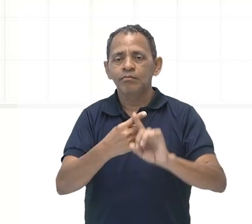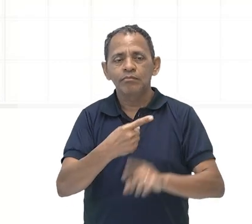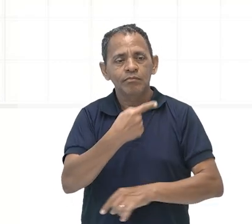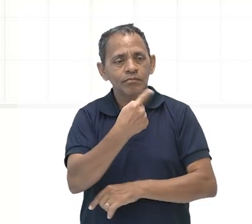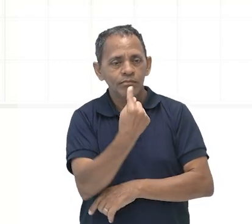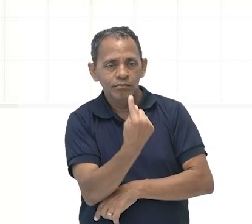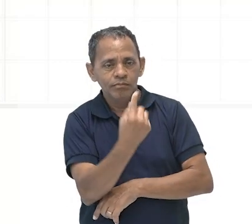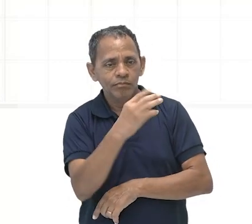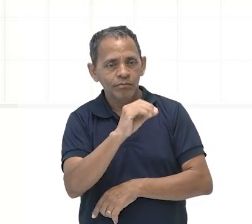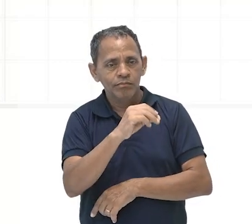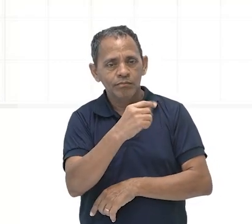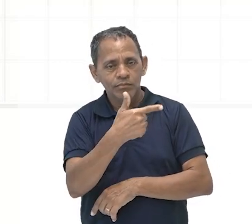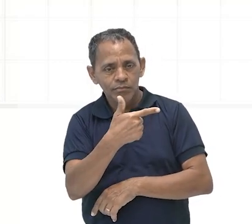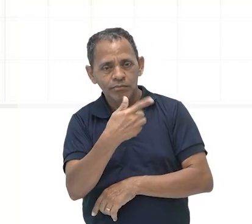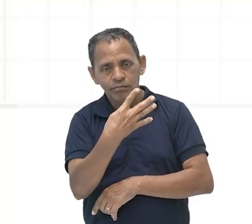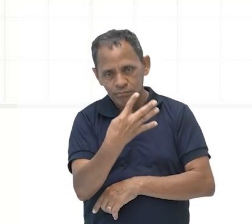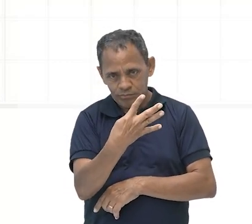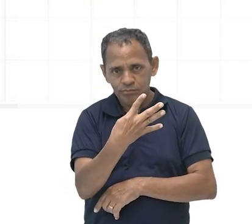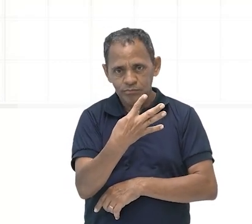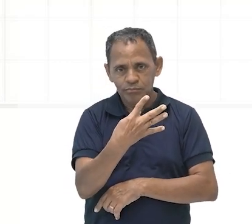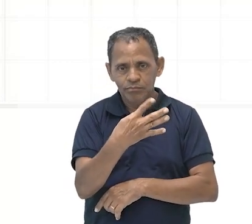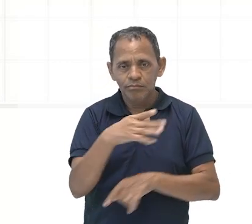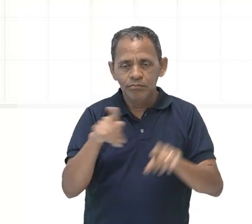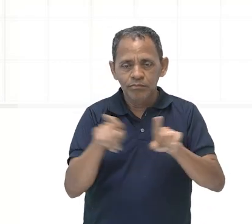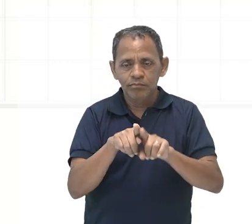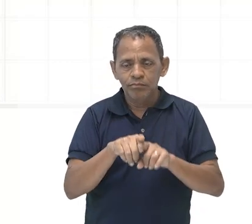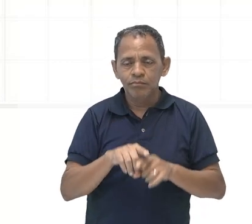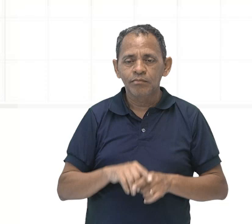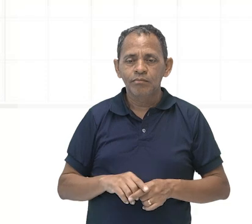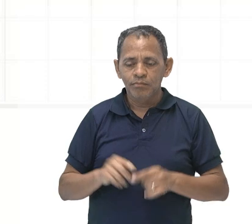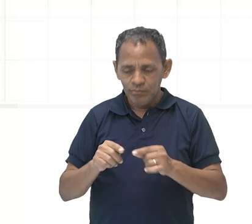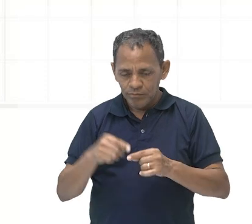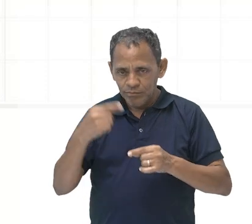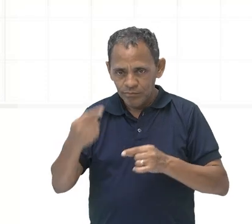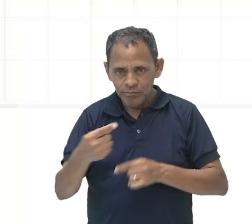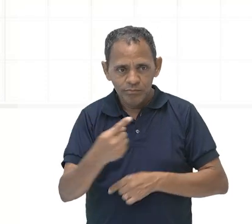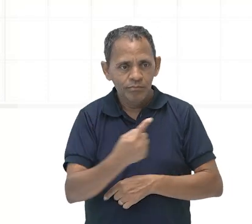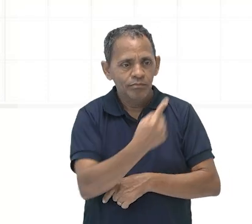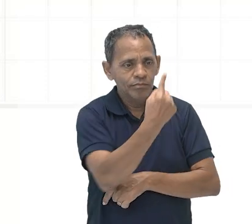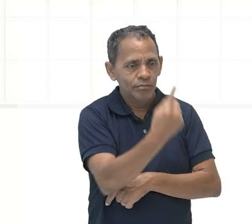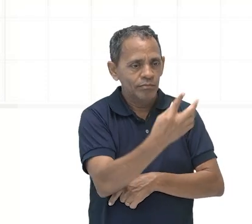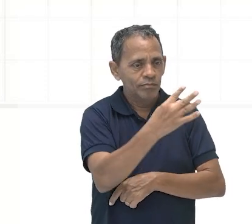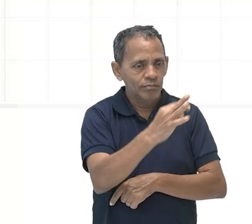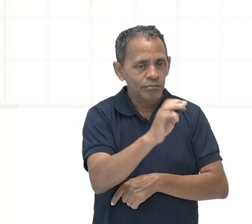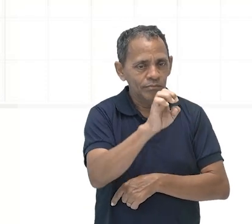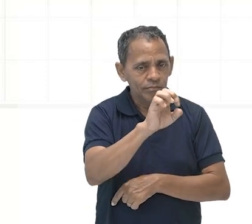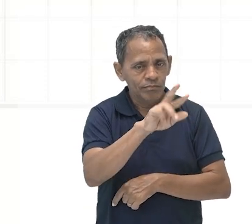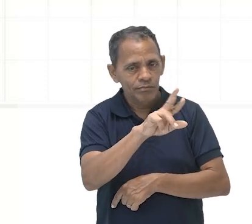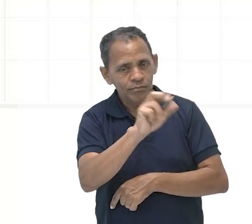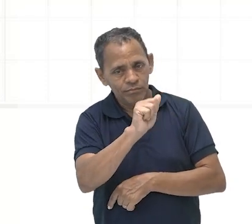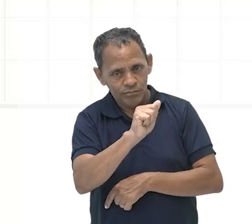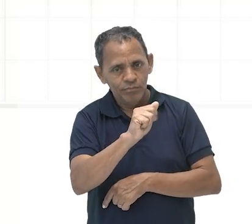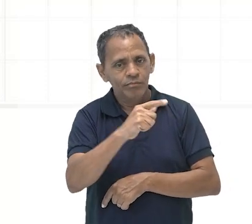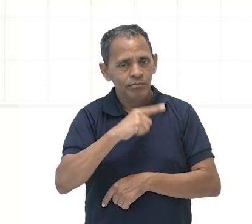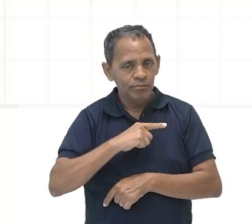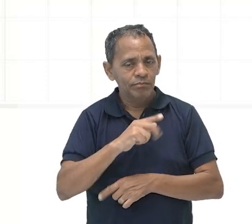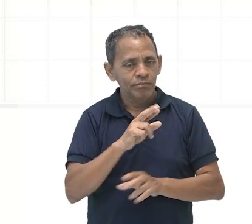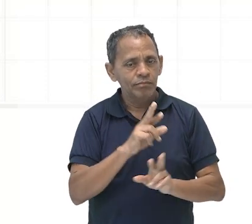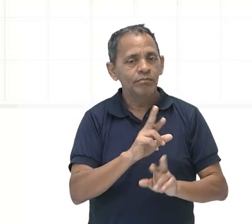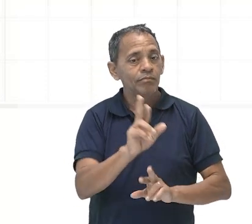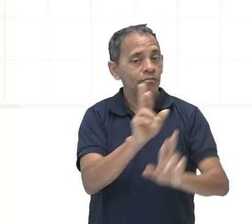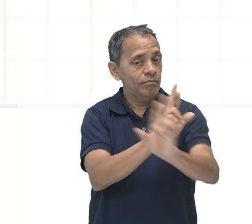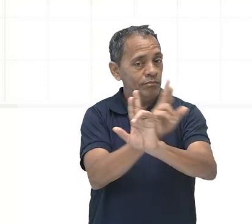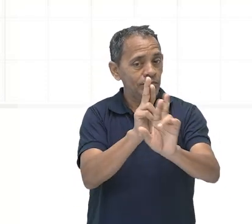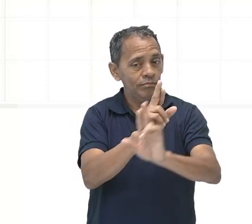1024 vezes 1024 kilobytes. E o terabytes, eu tenho que fazer essa relação sempre multiplicando